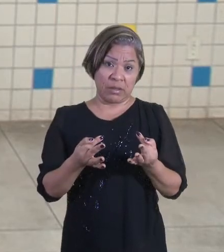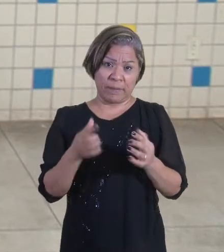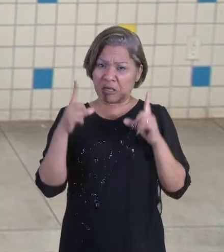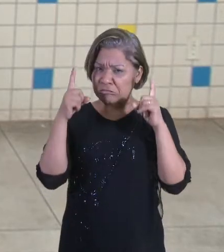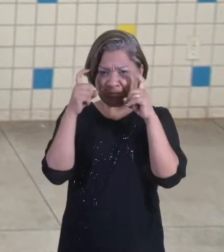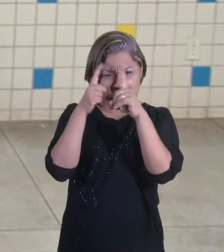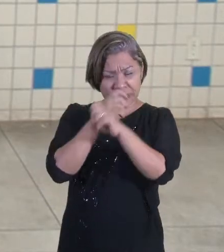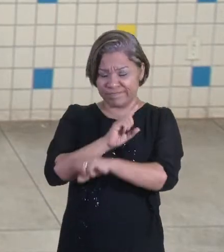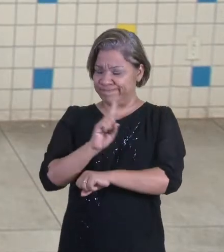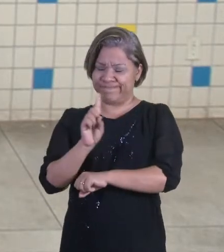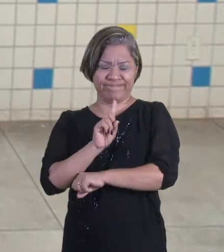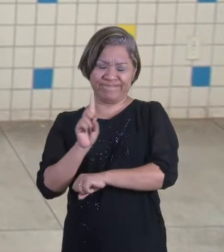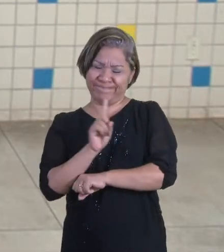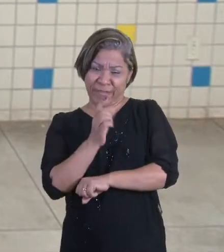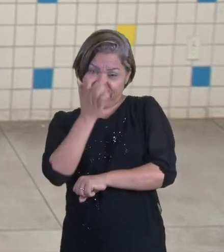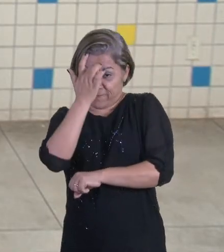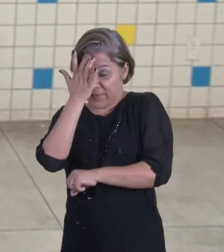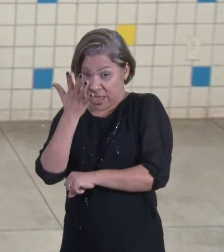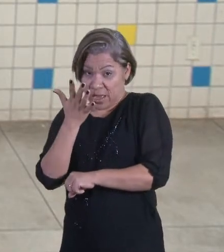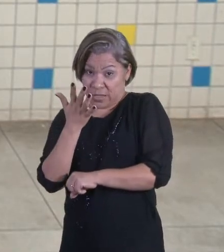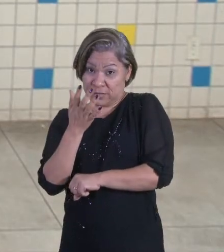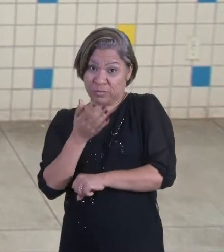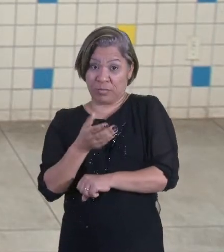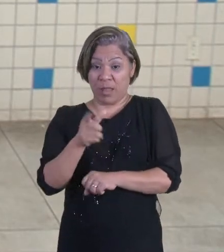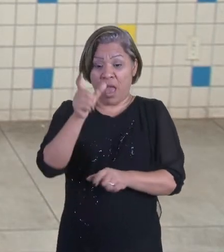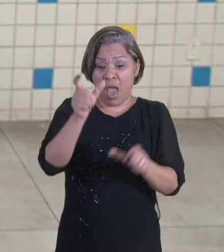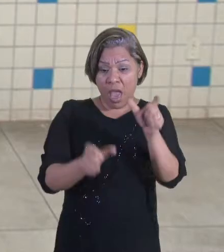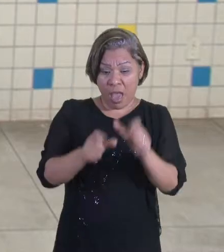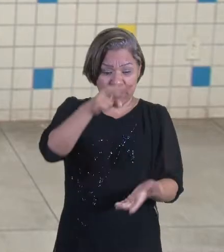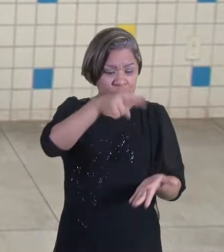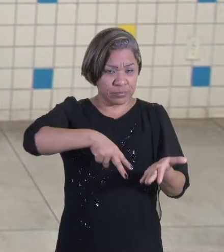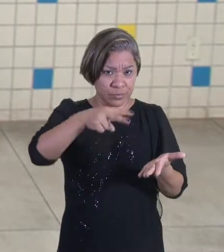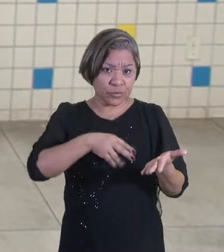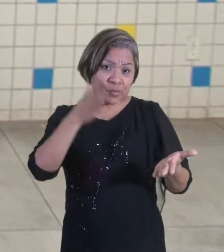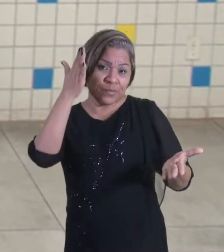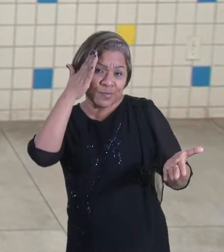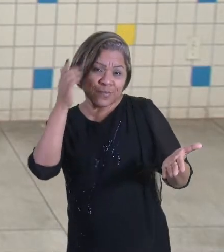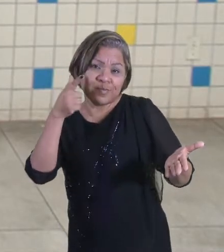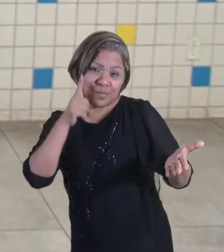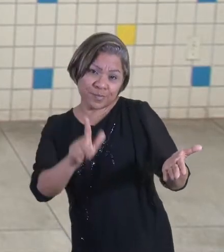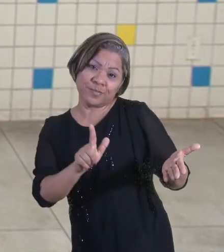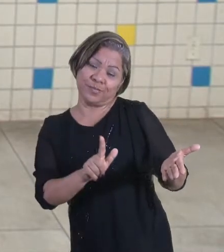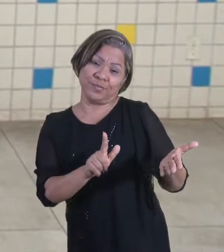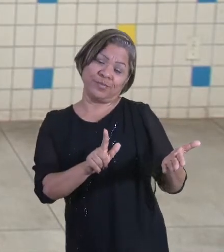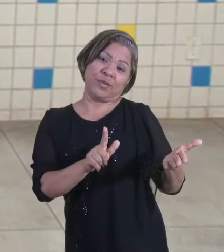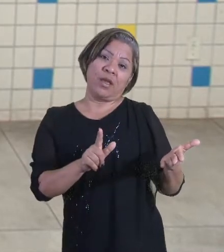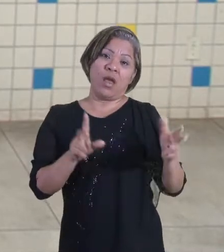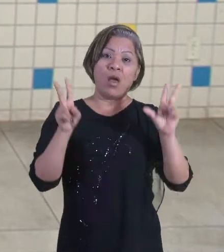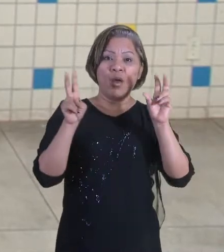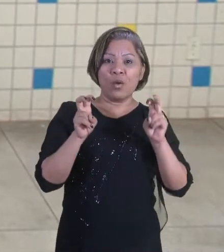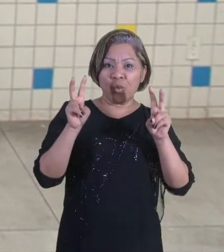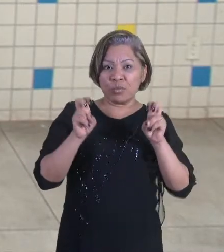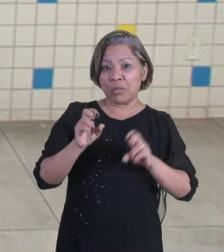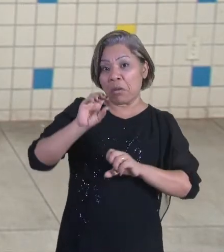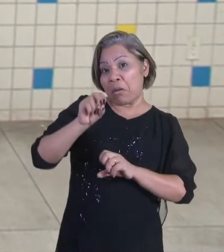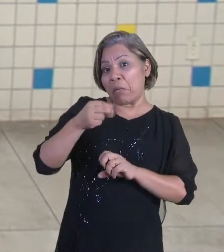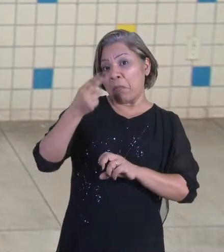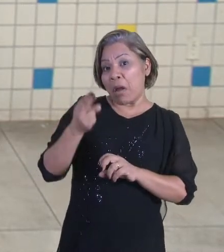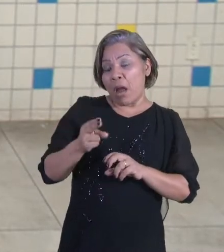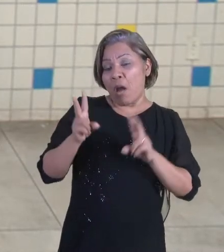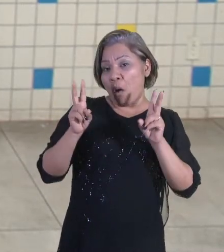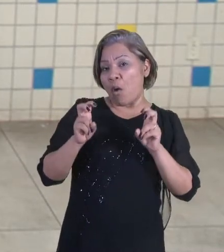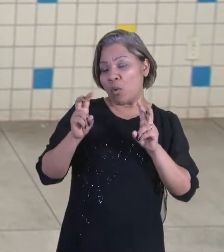complexidade, para que o leitor consiga entender com clareza o assunto ou o tema abordado pelo autor.